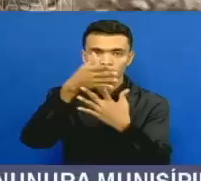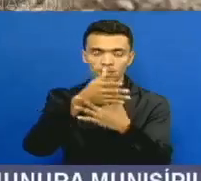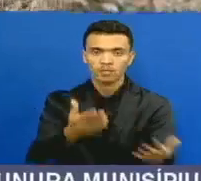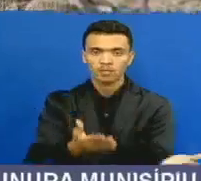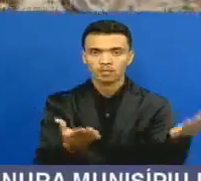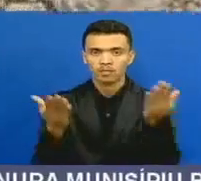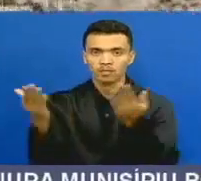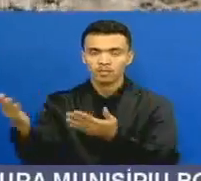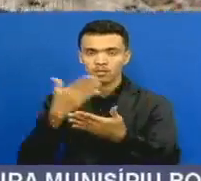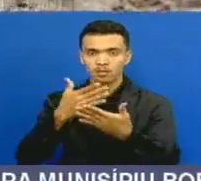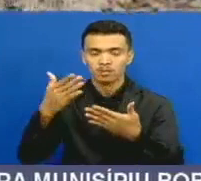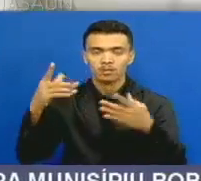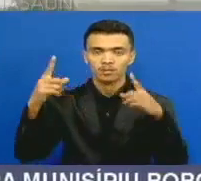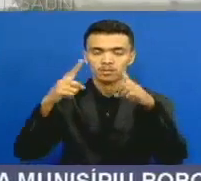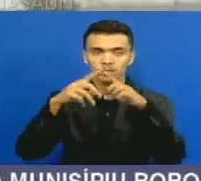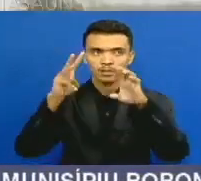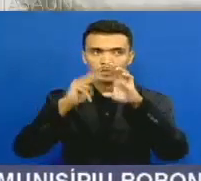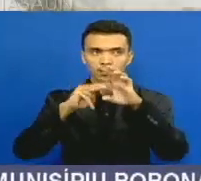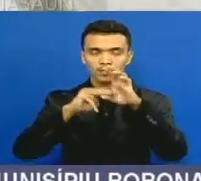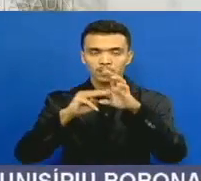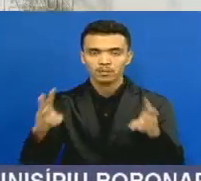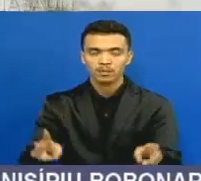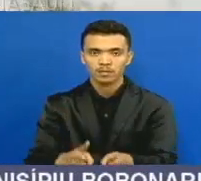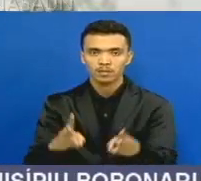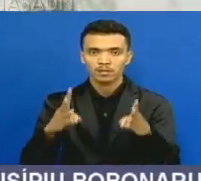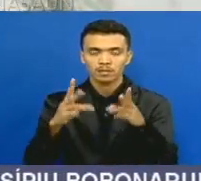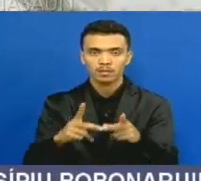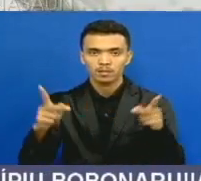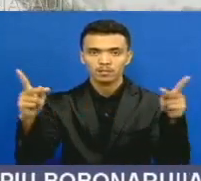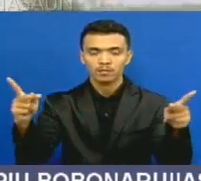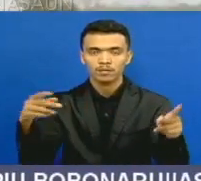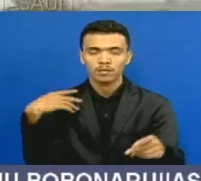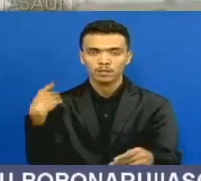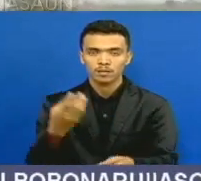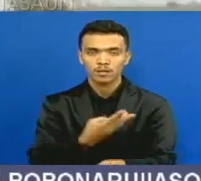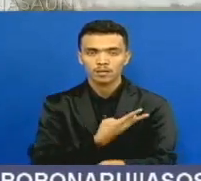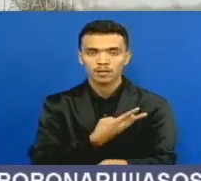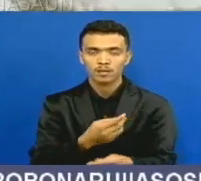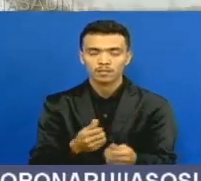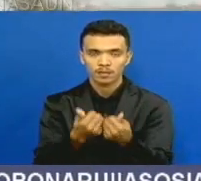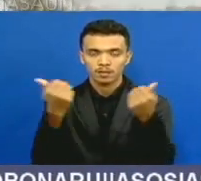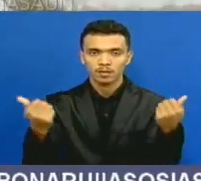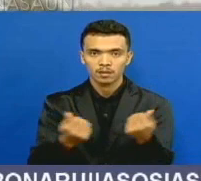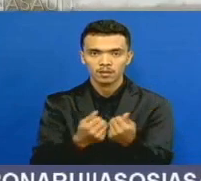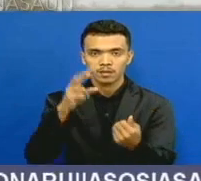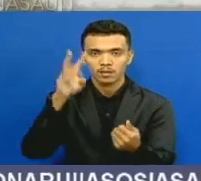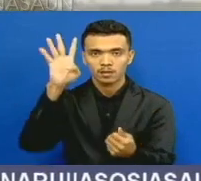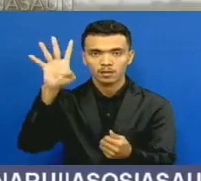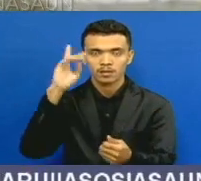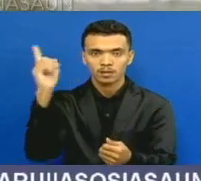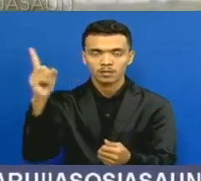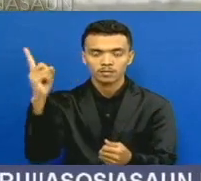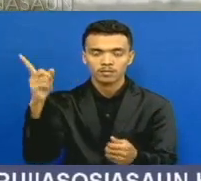produto agrícola ba mercado. Ini dalam kota Baucau ni, harus sama kami de, lihat ni ni, hancur ni helad dek.